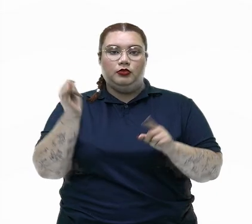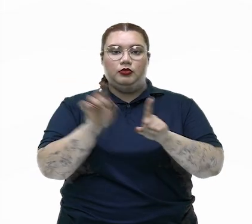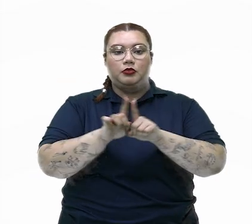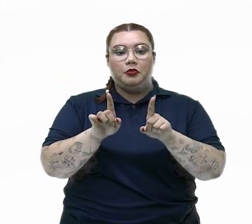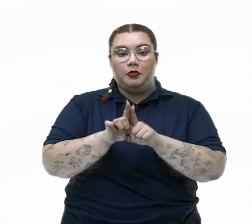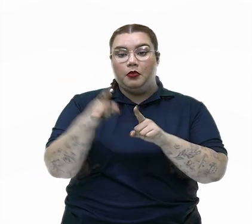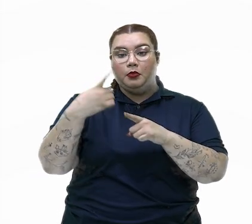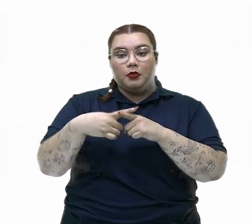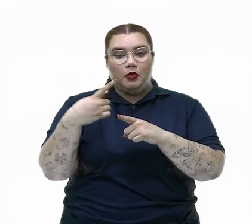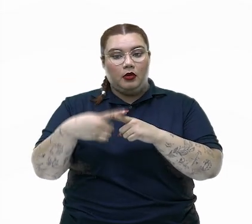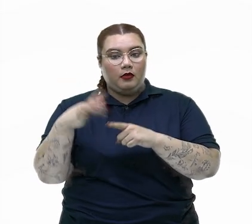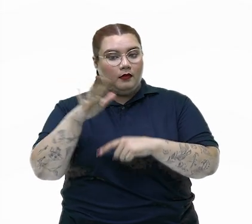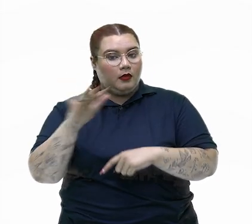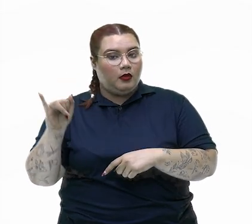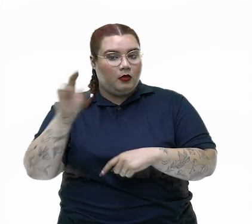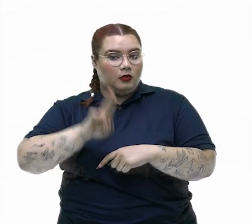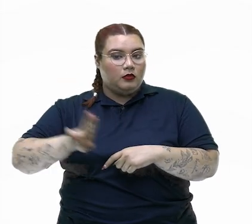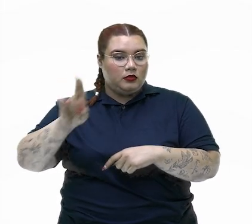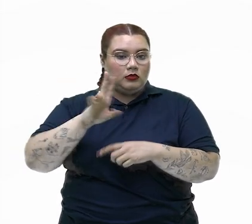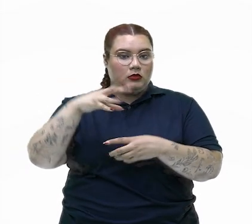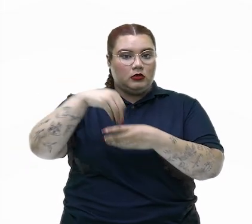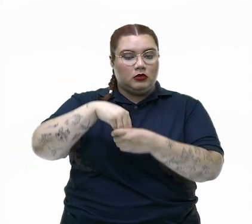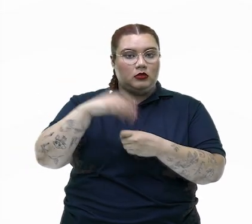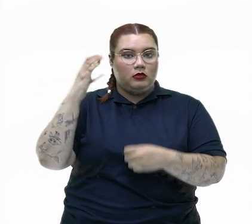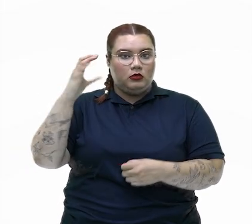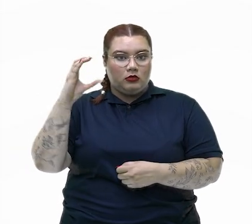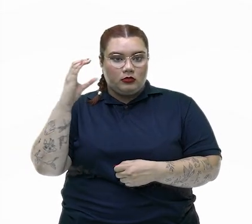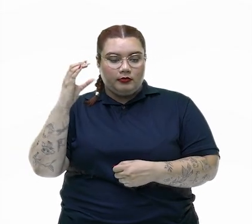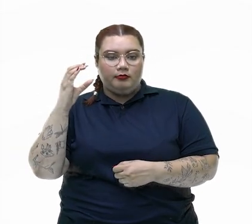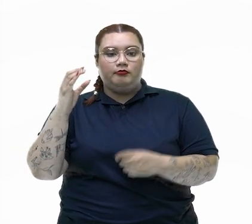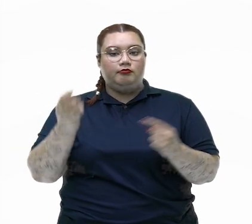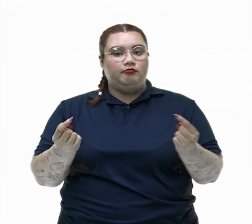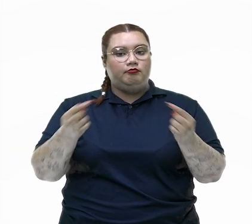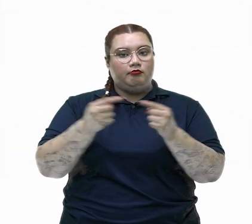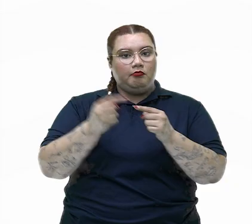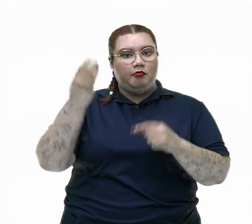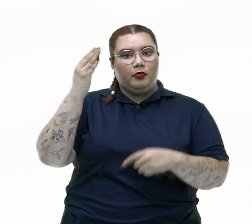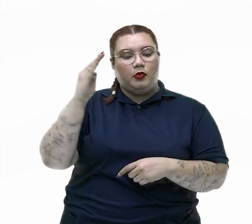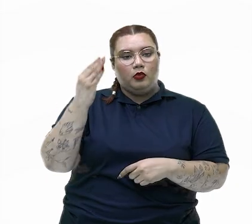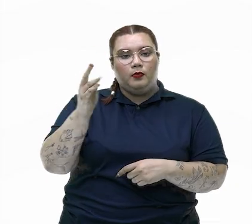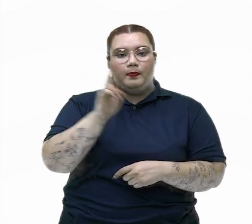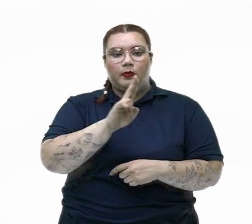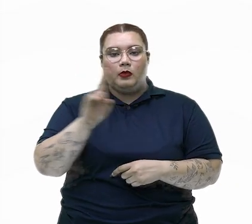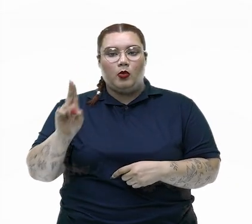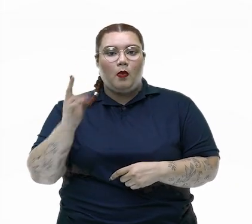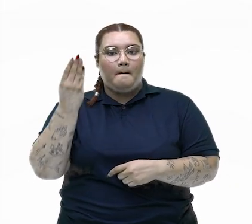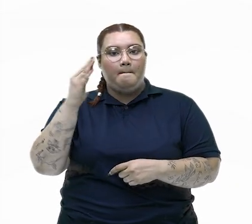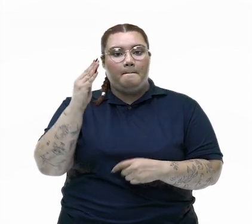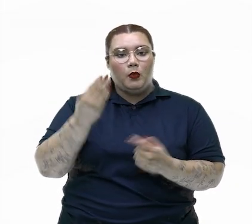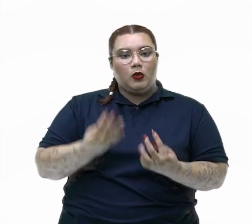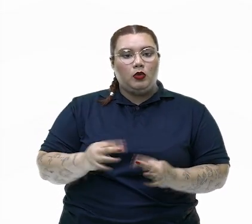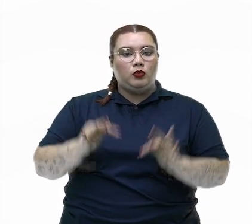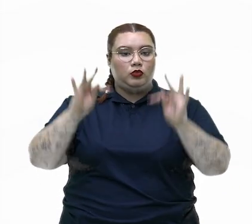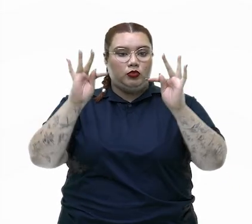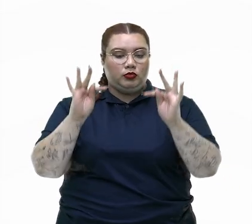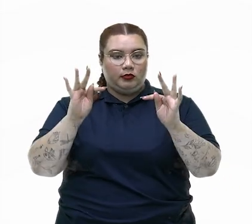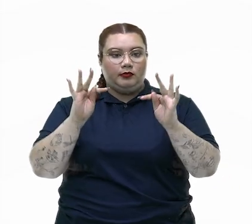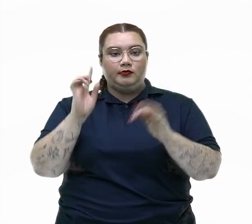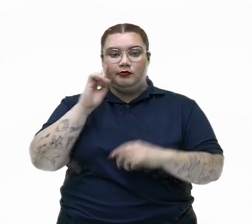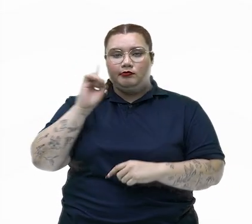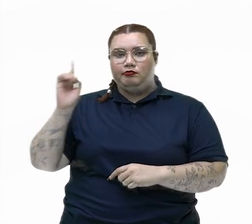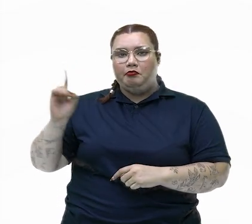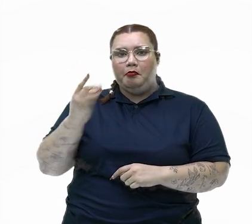também porque vai ser usado dentro da ciência da biologia chamada de biotecnologia.